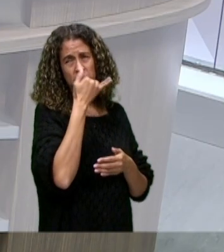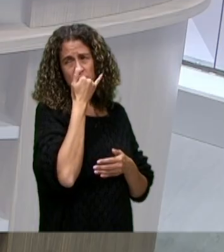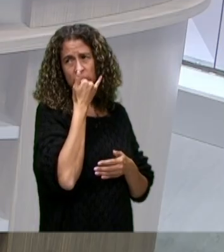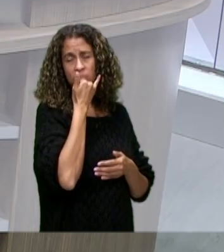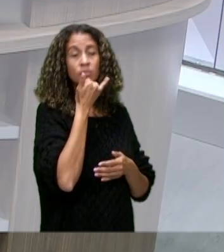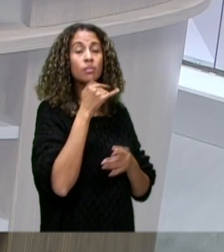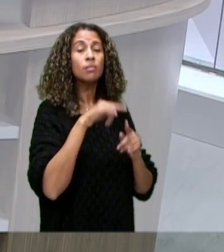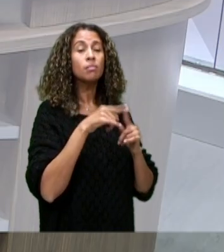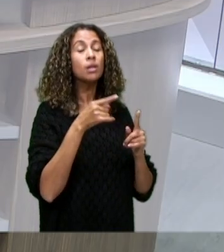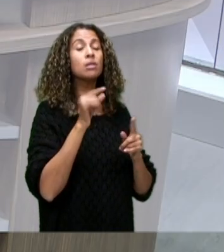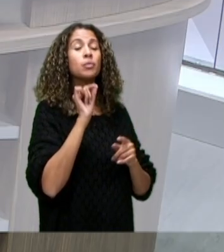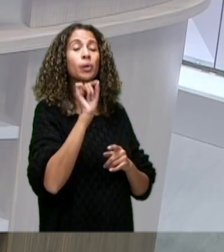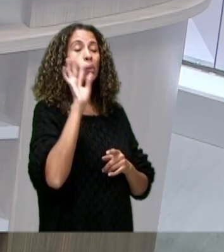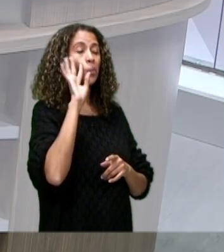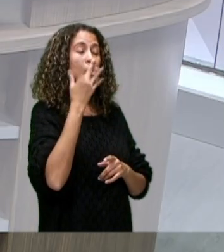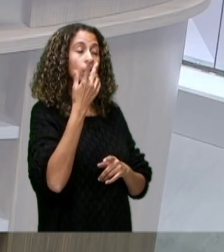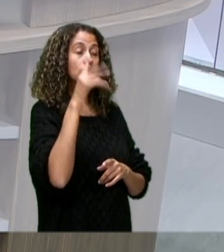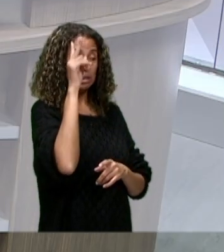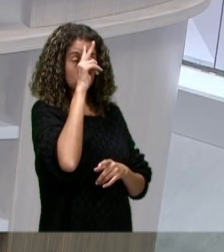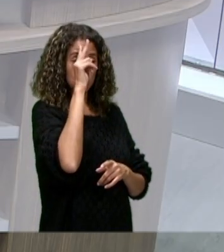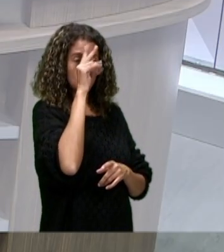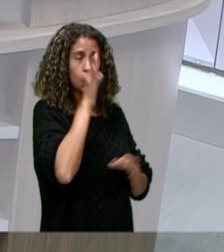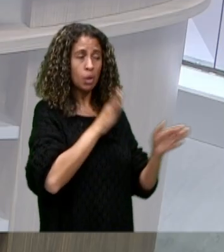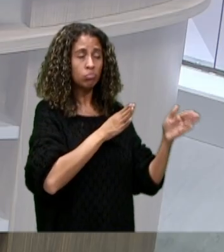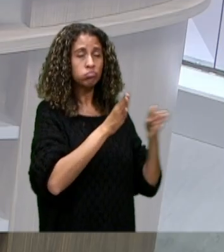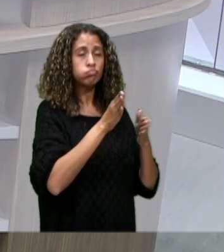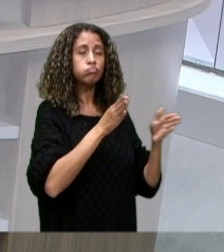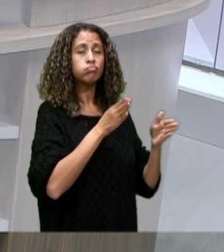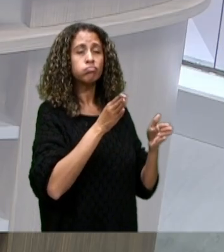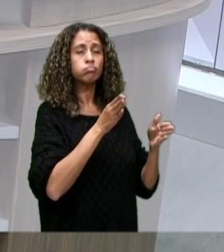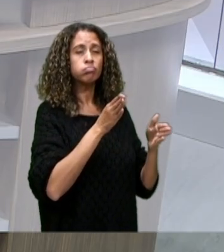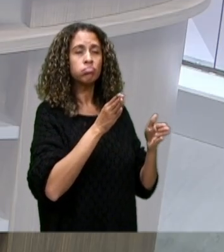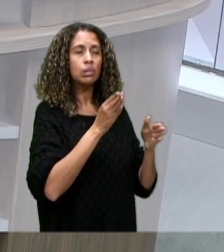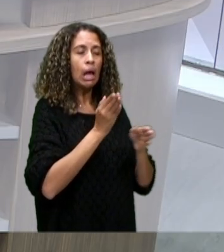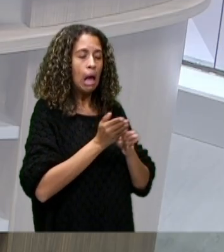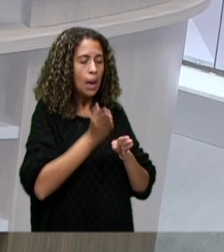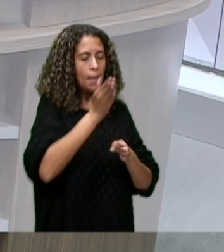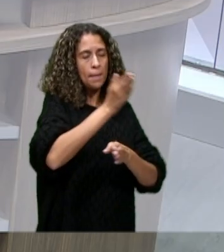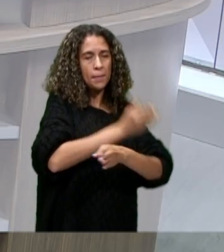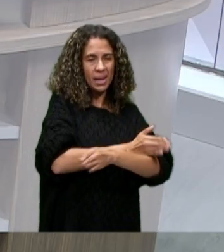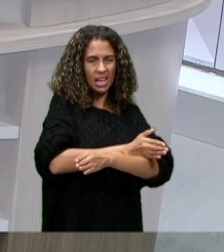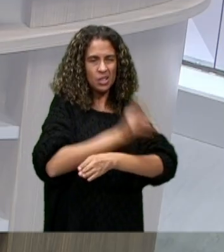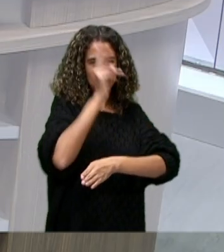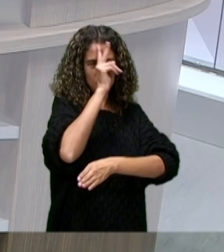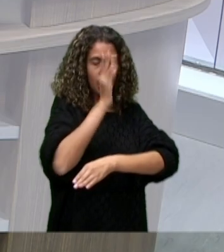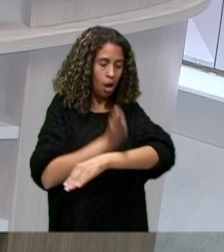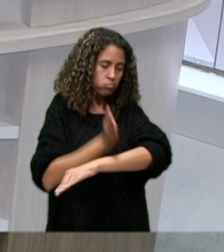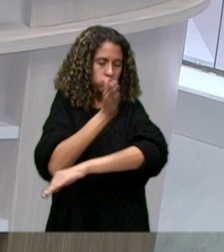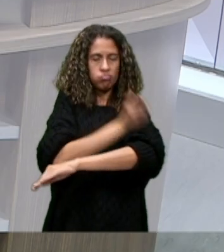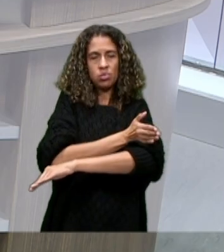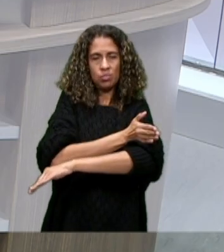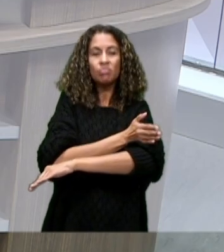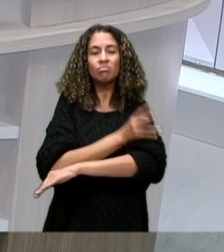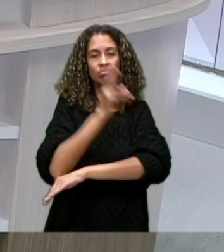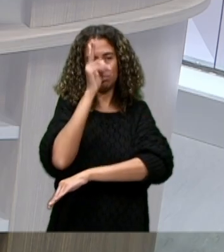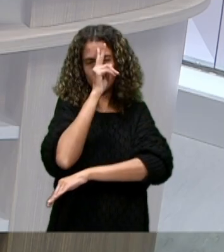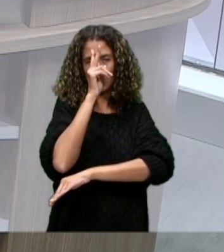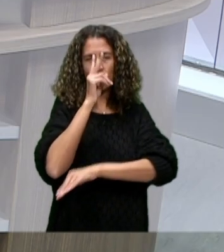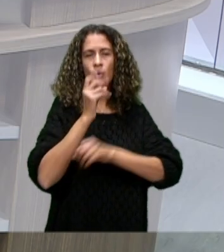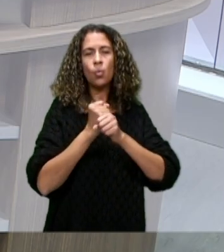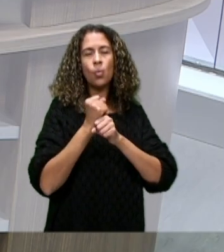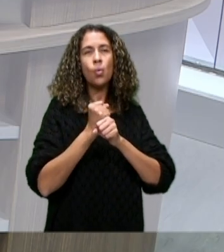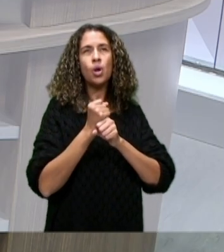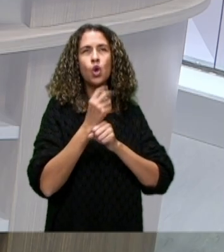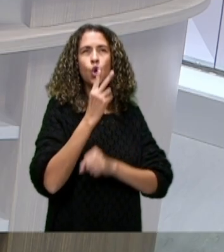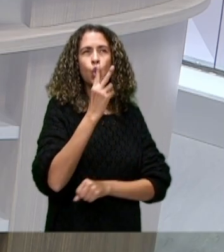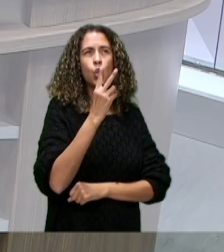Mas ele se passa na pré-história, vamos colocar assim. É mais ou menos 2.500 anos